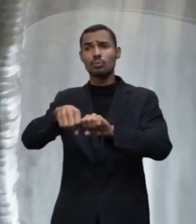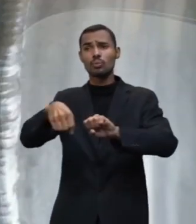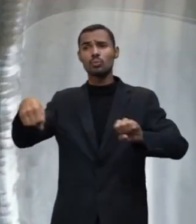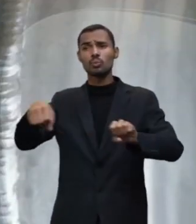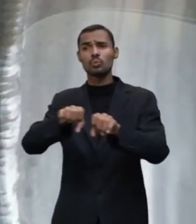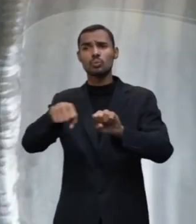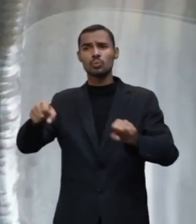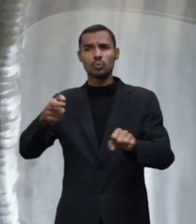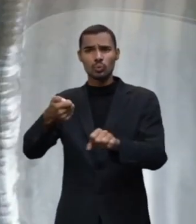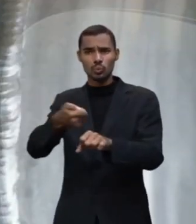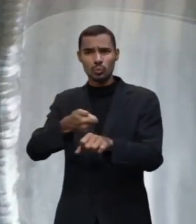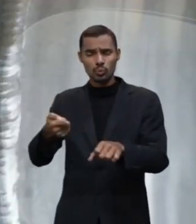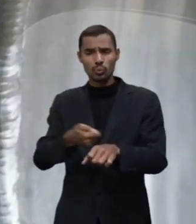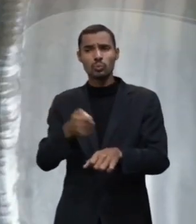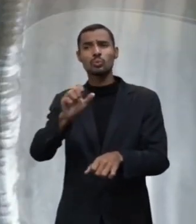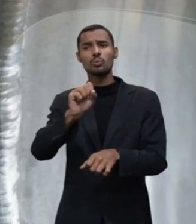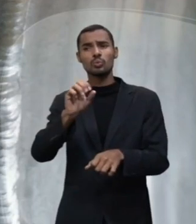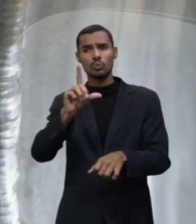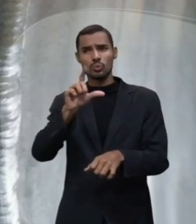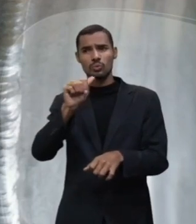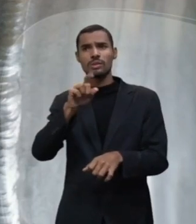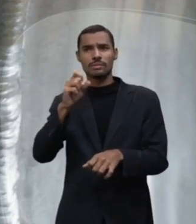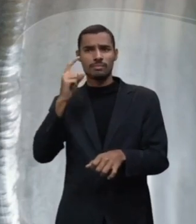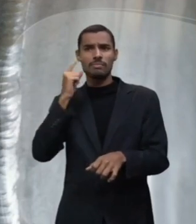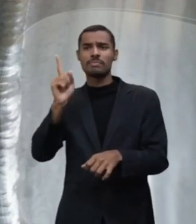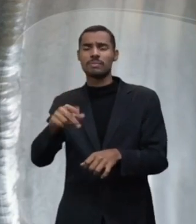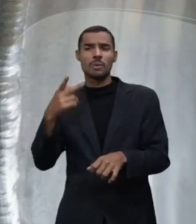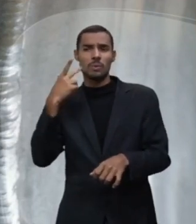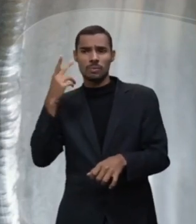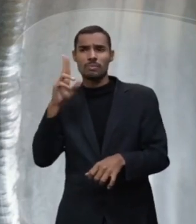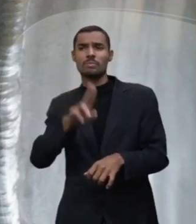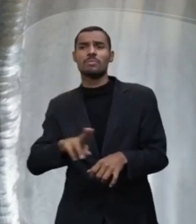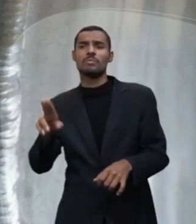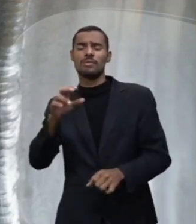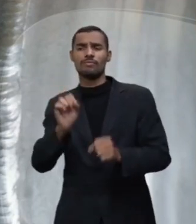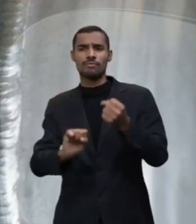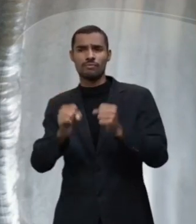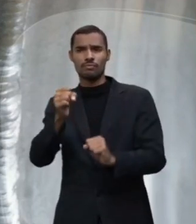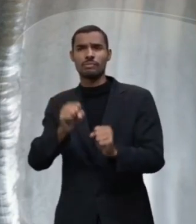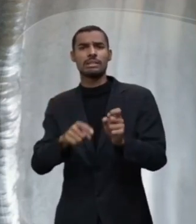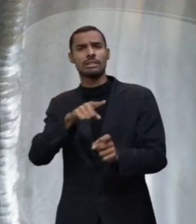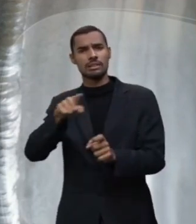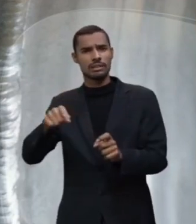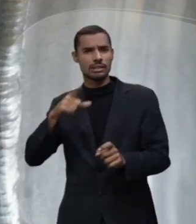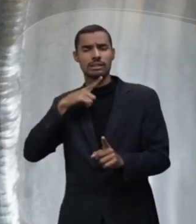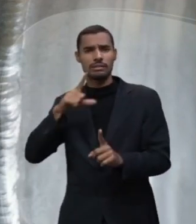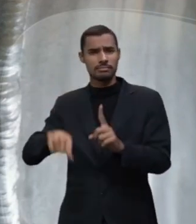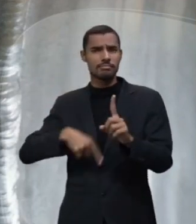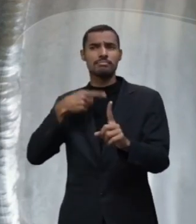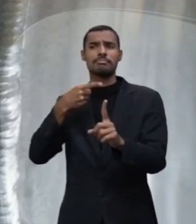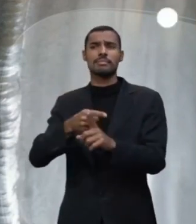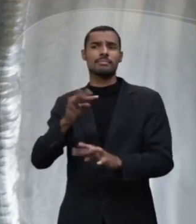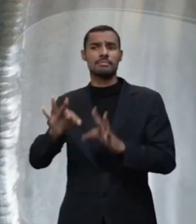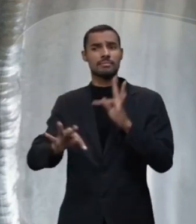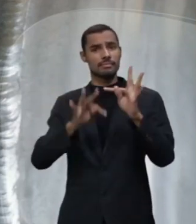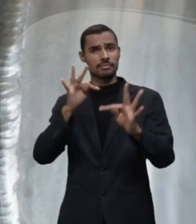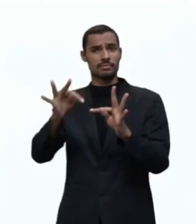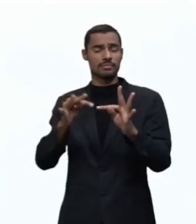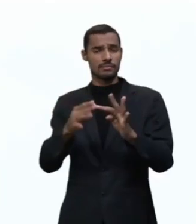ligações soldadas, que são mais comuns em conexões realizadas em fábrica, já que elas demandam um maior rigor